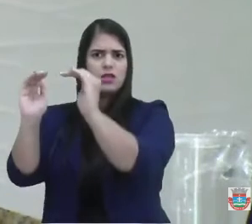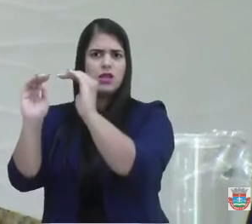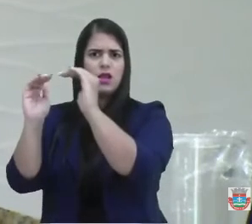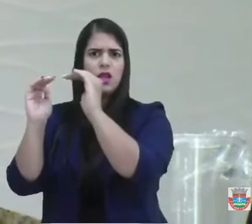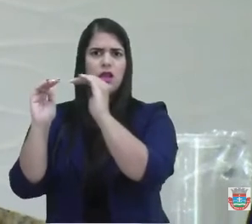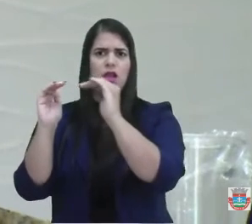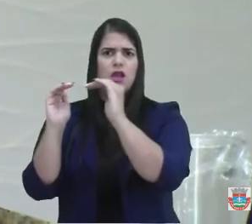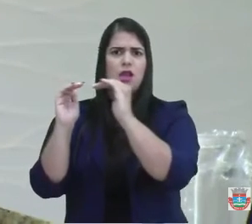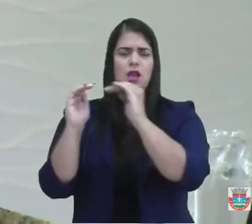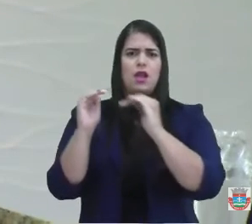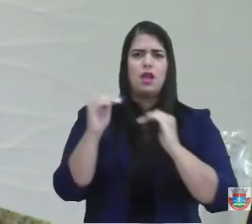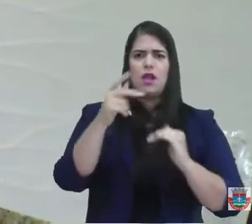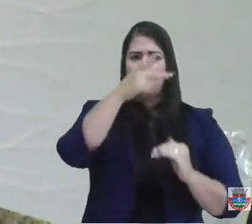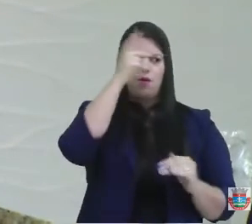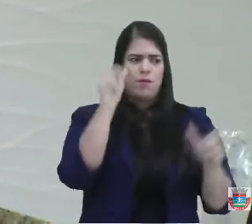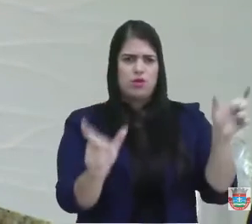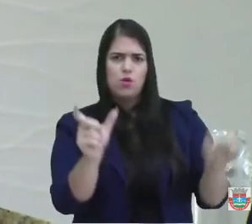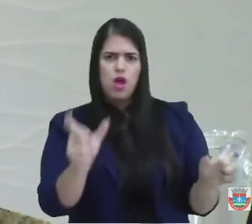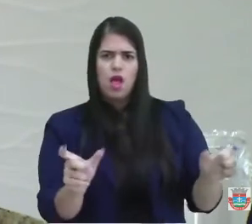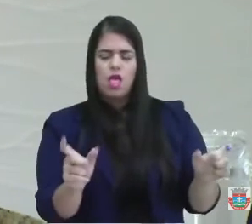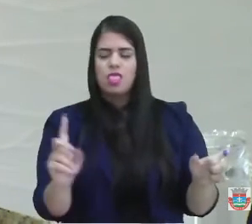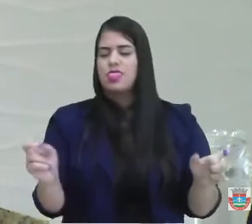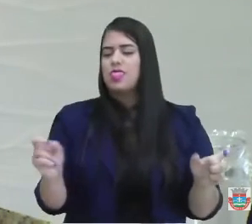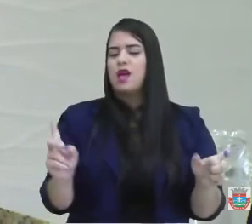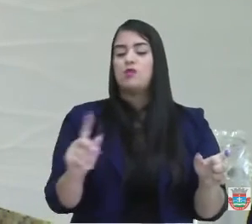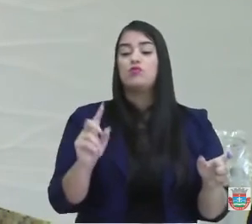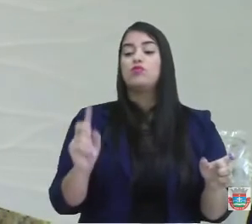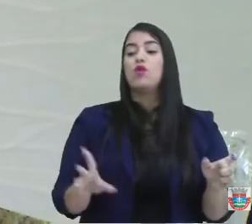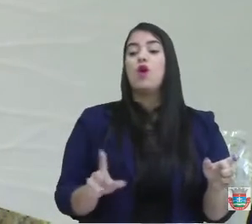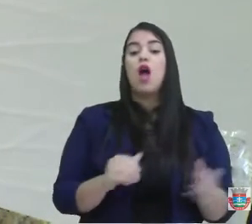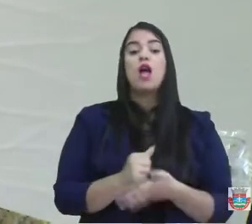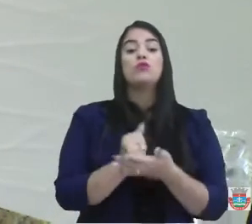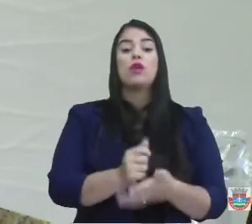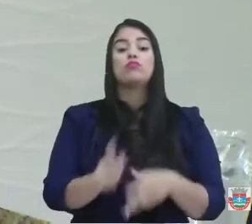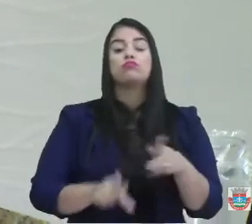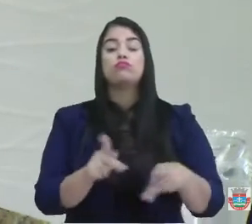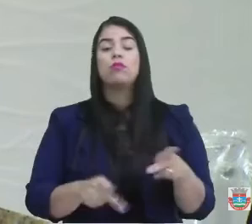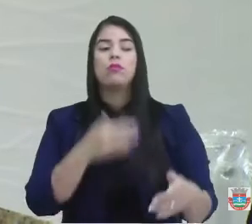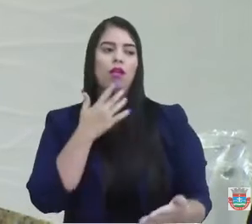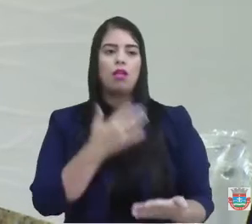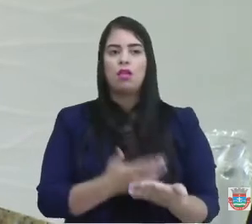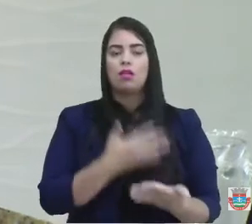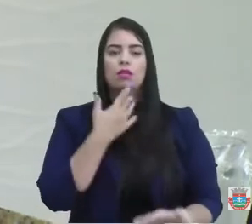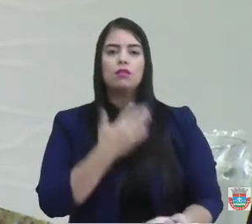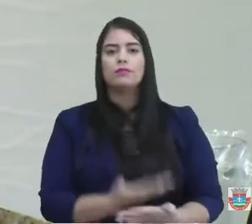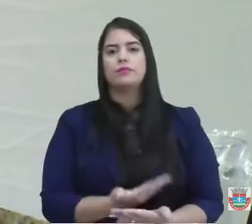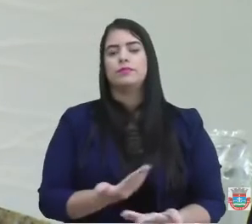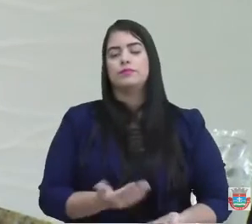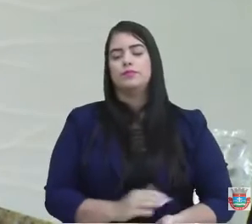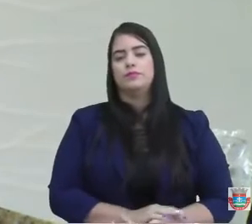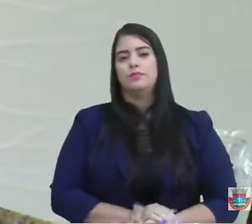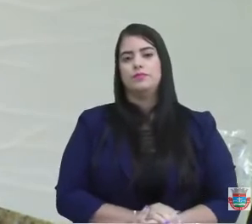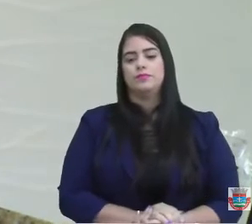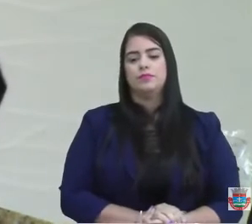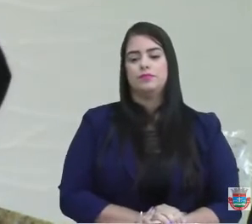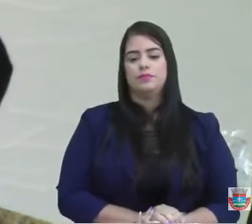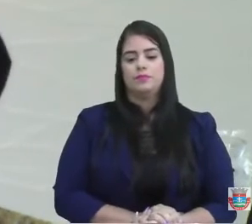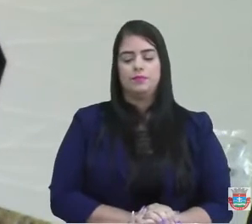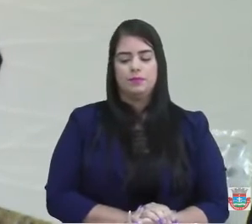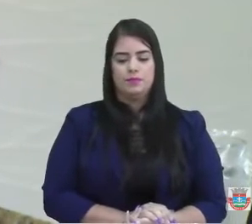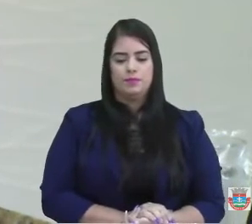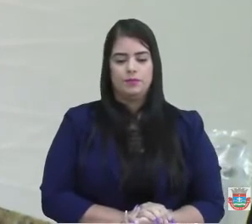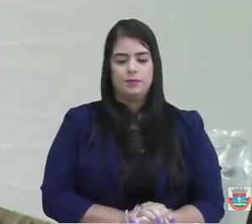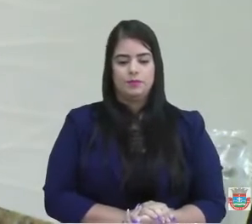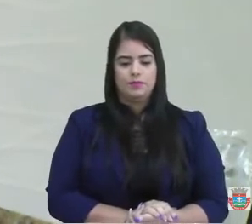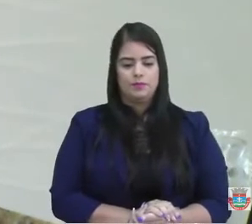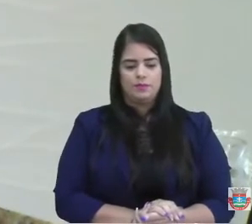assim, pau mandado do povo. Aí eu luto por ele. Mas tá babando. Coisa errada de ninguém aqui no bar, não foi errada eu. Se a bolacha fizer a coisa